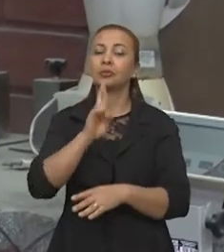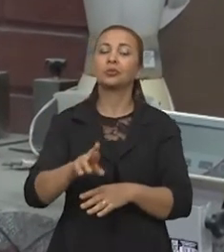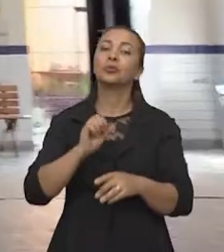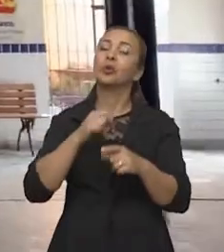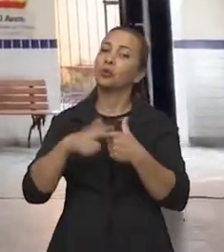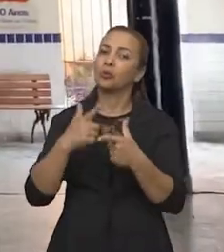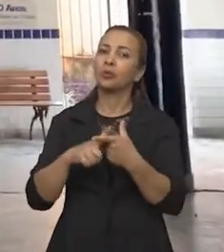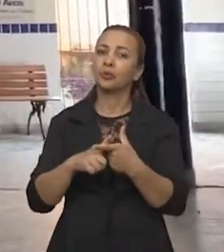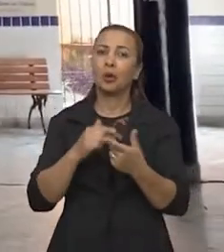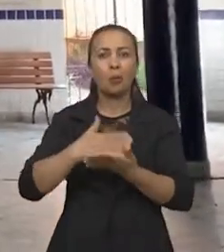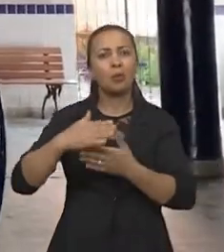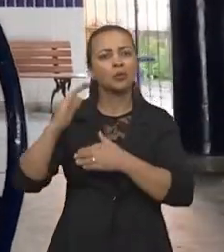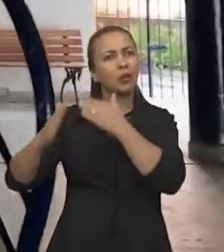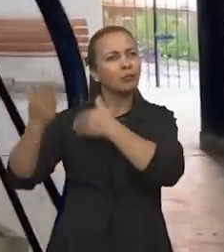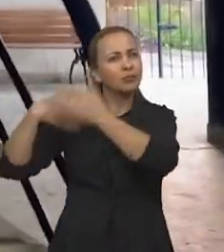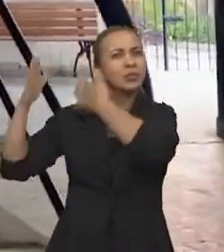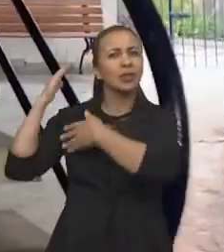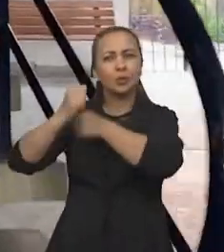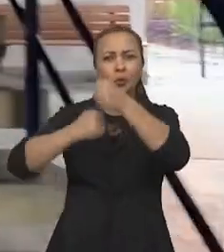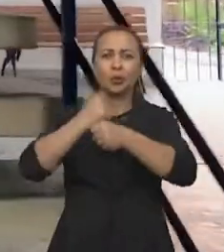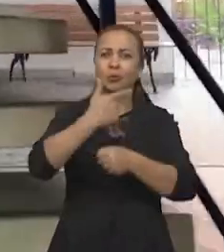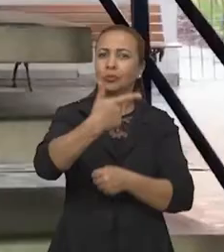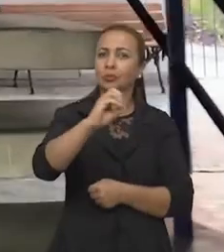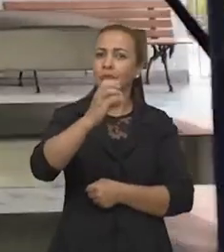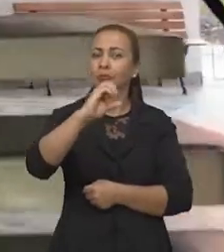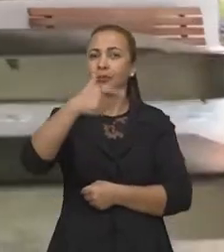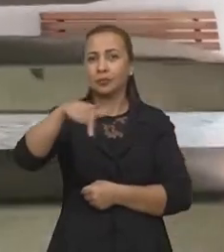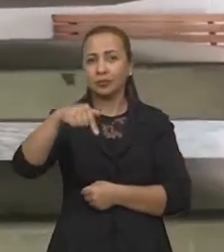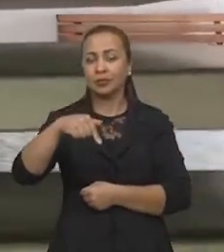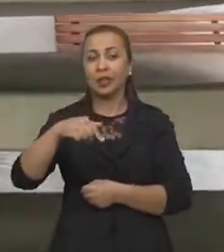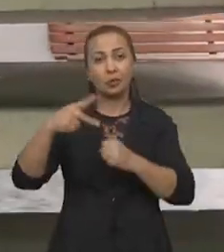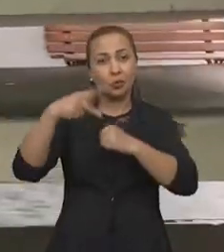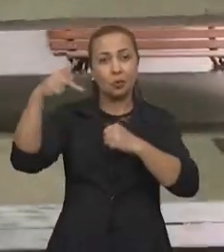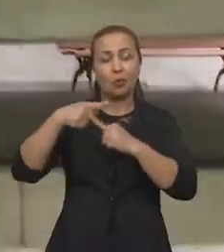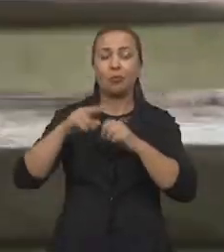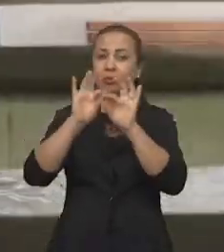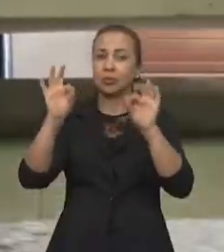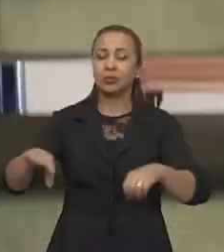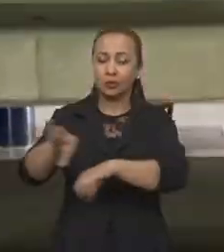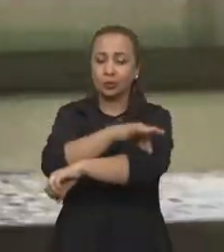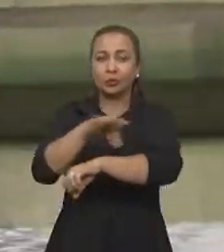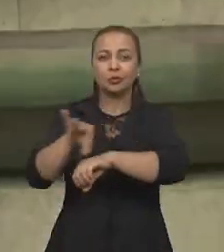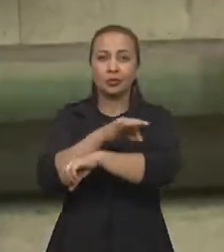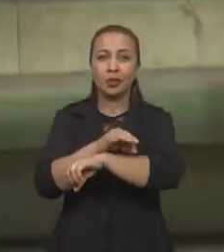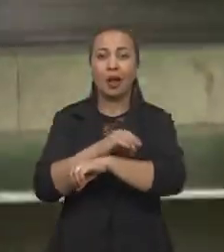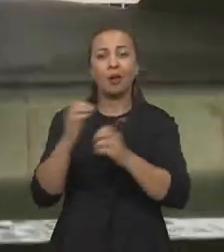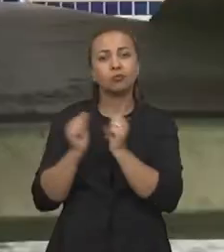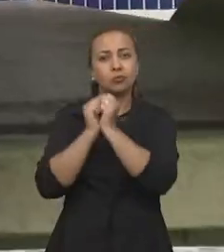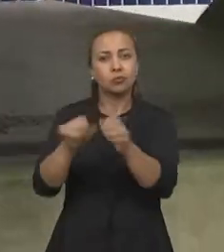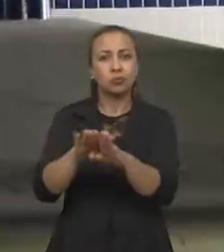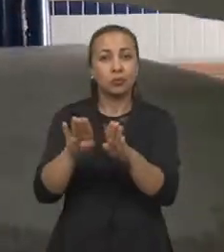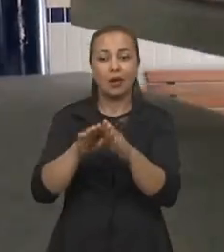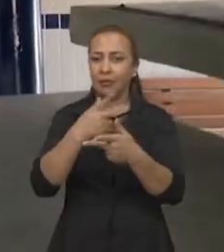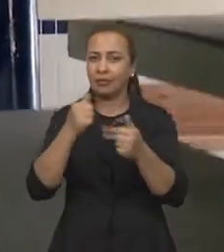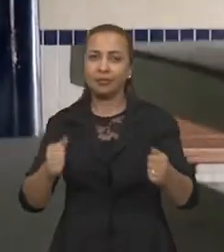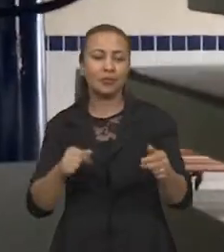dela. Então, desde 2007, quando o programa de pós-graduação em engenharia civil foi criado, junto com ele, vários grupos de pesquisa